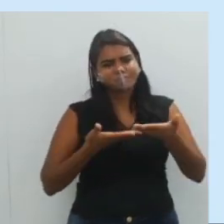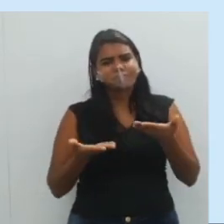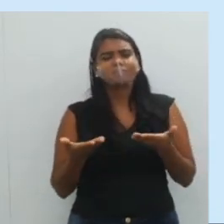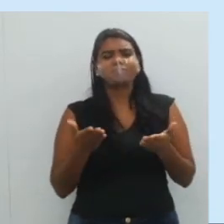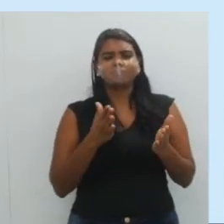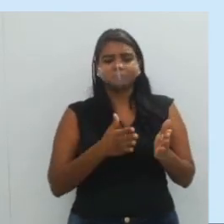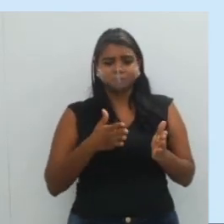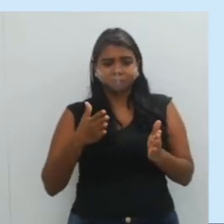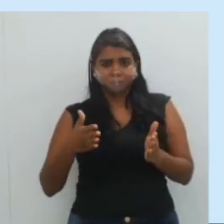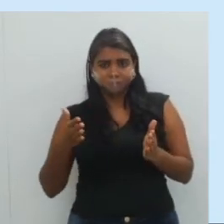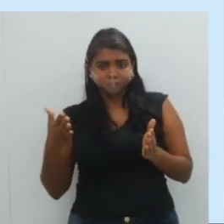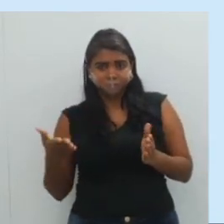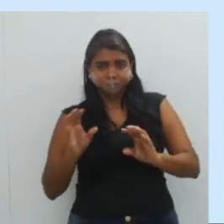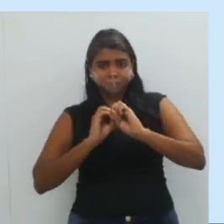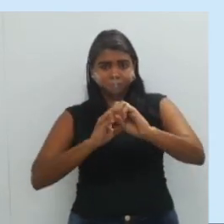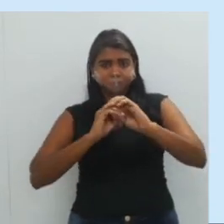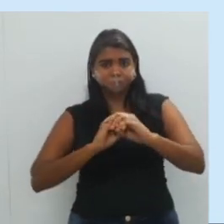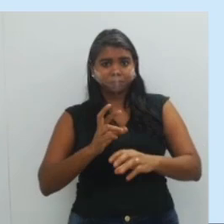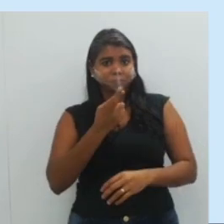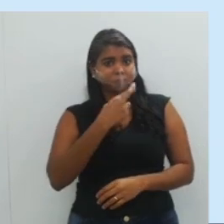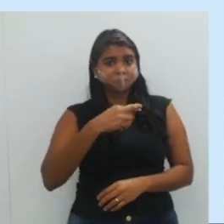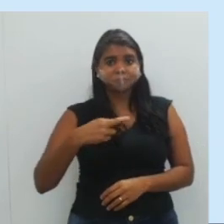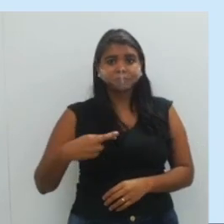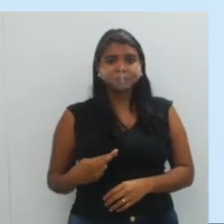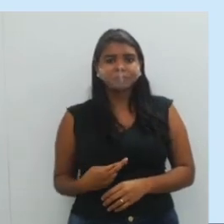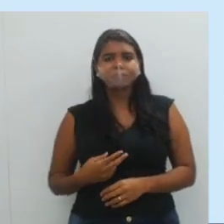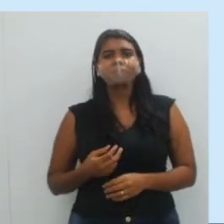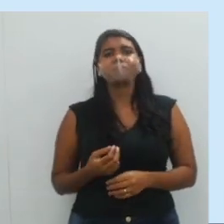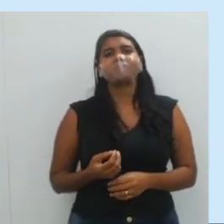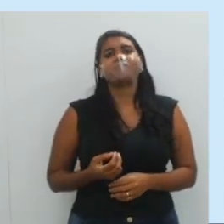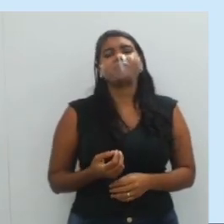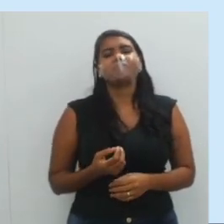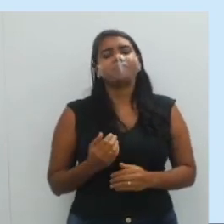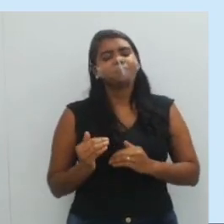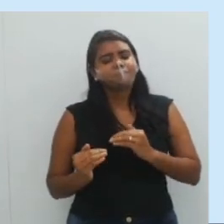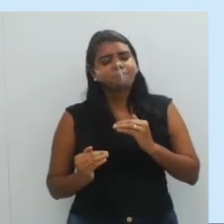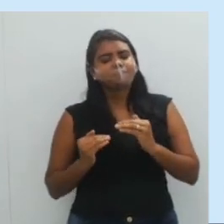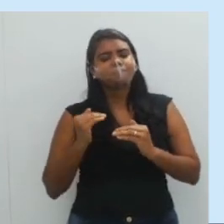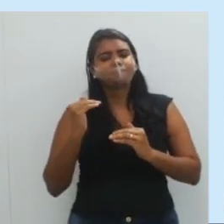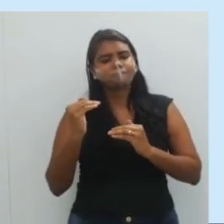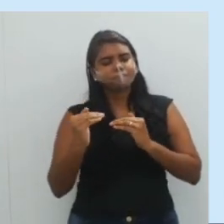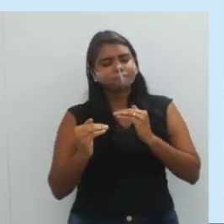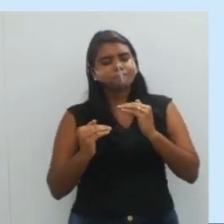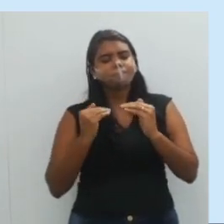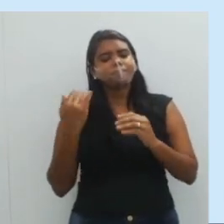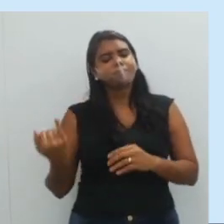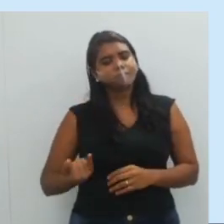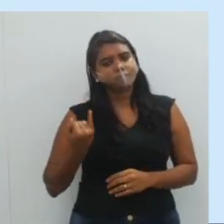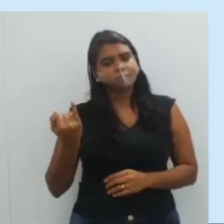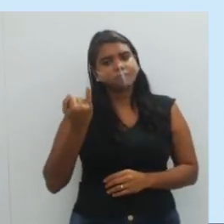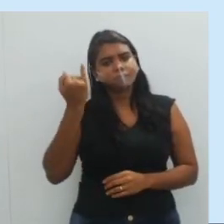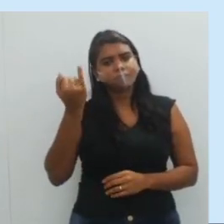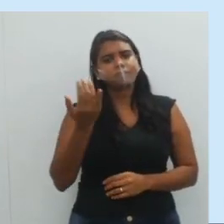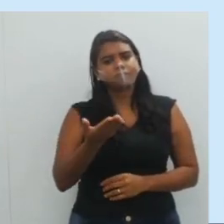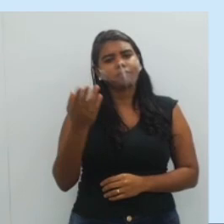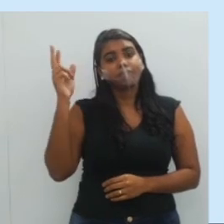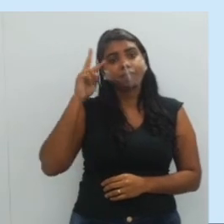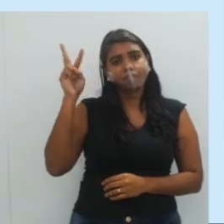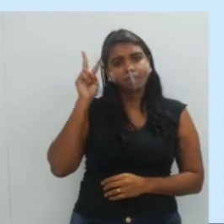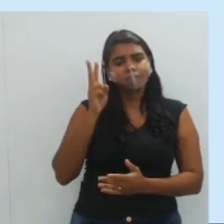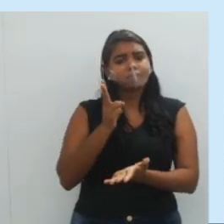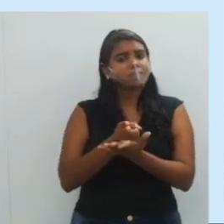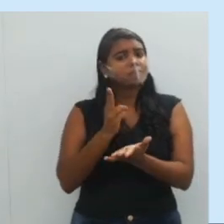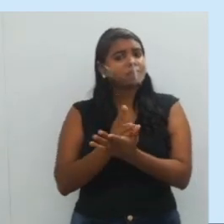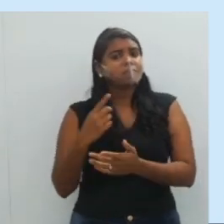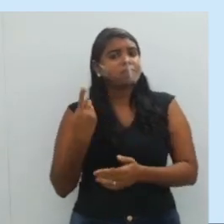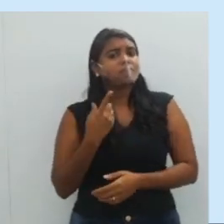esse componente ensino religioso, essa série que estamos desenvolvendo. Então é importante lembrar sempre